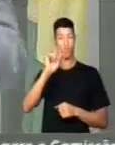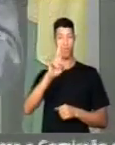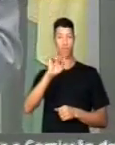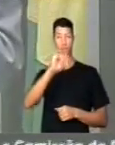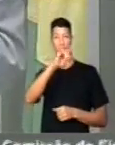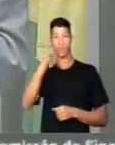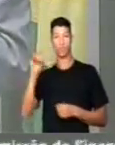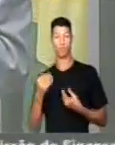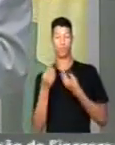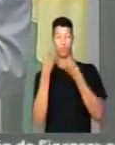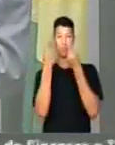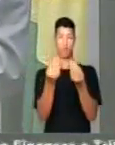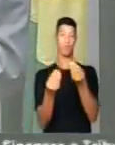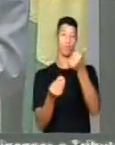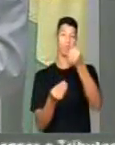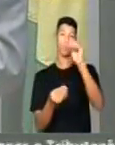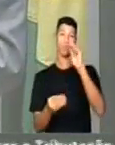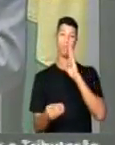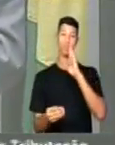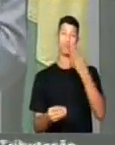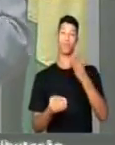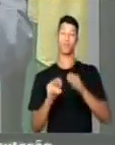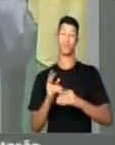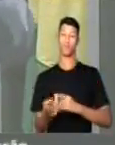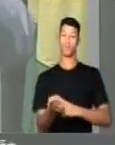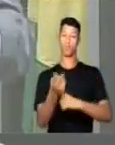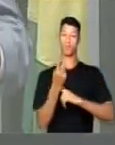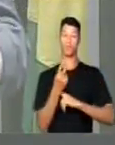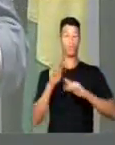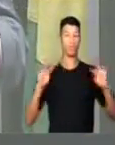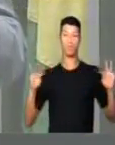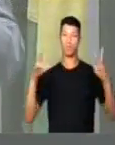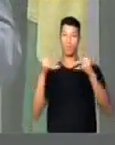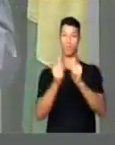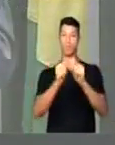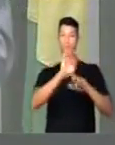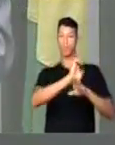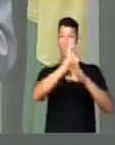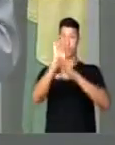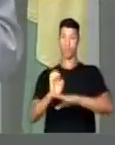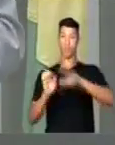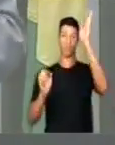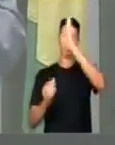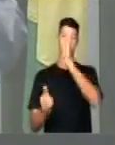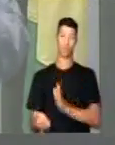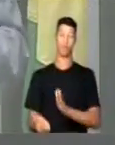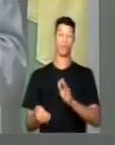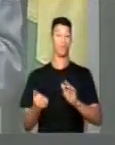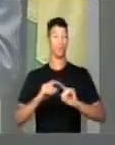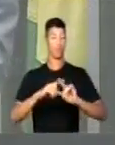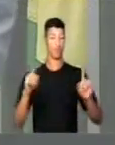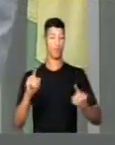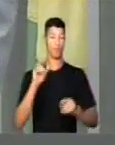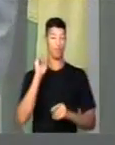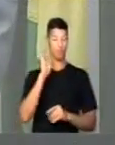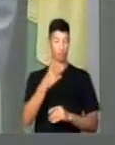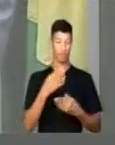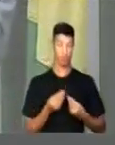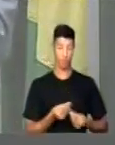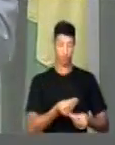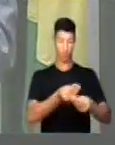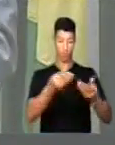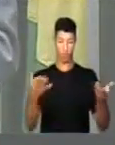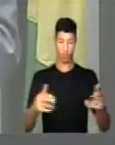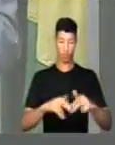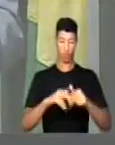União concedeu 10 bilhões de empréstimo a todos os estados do Brasil, mas que fosse